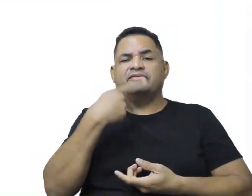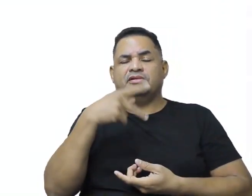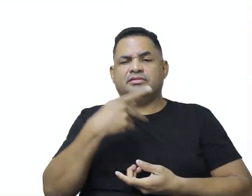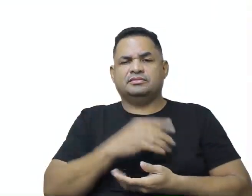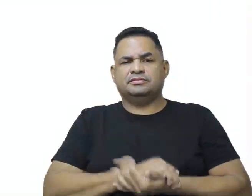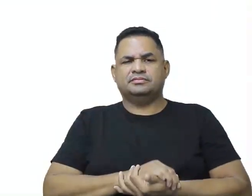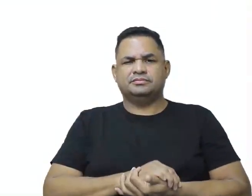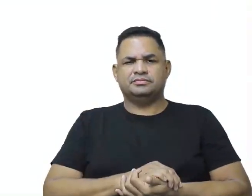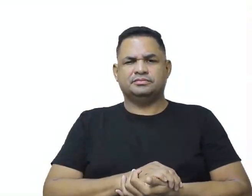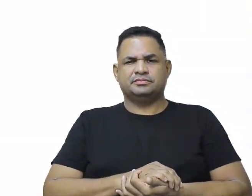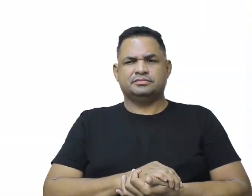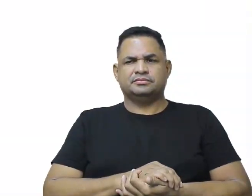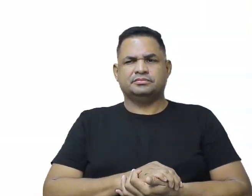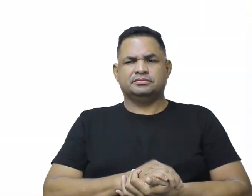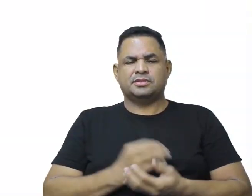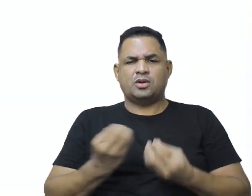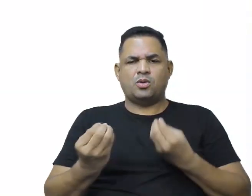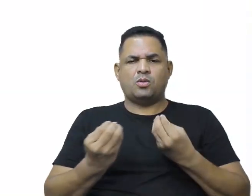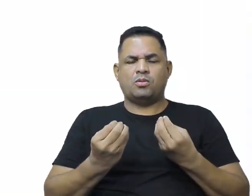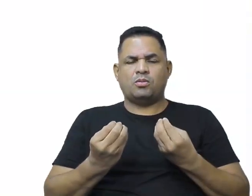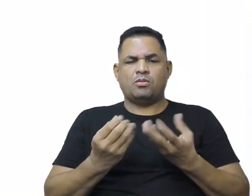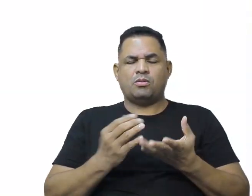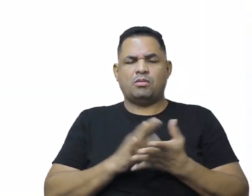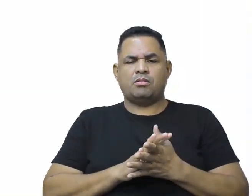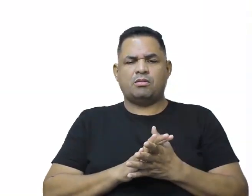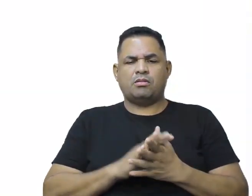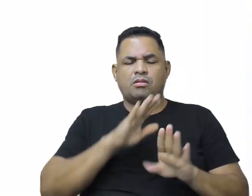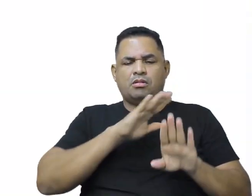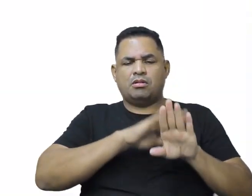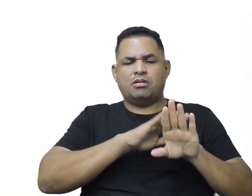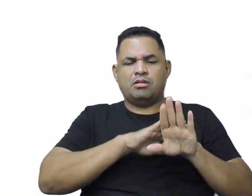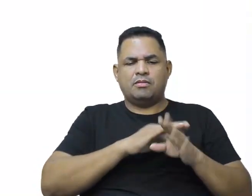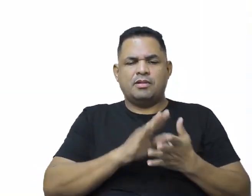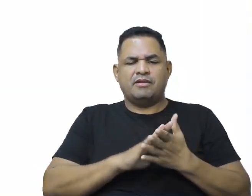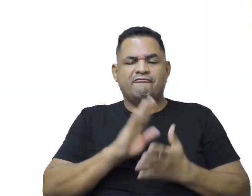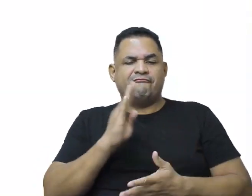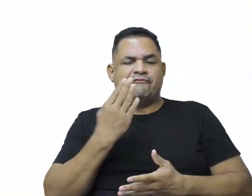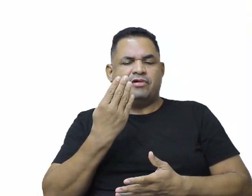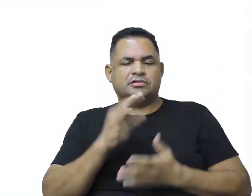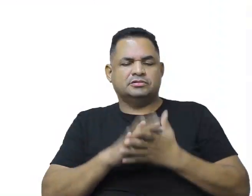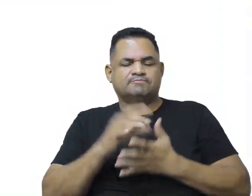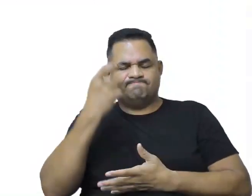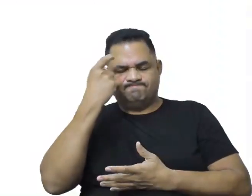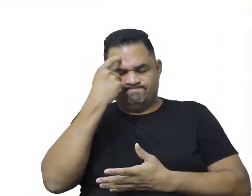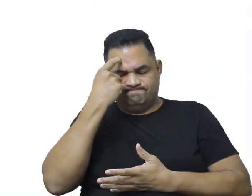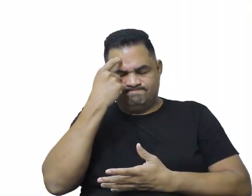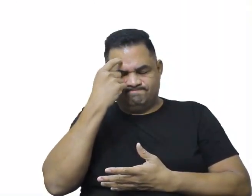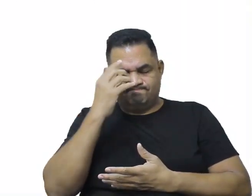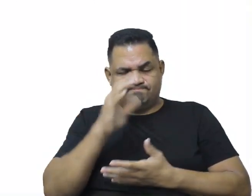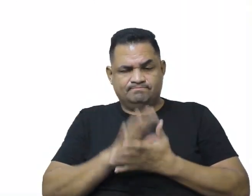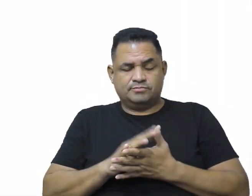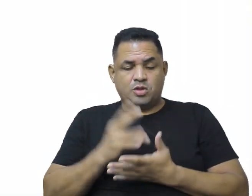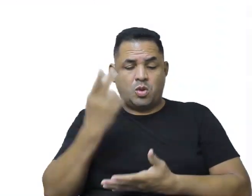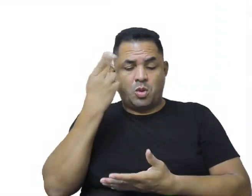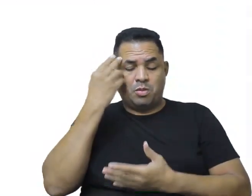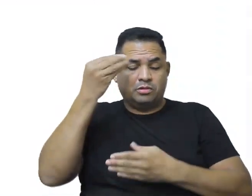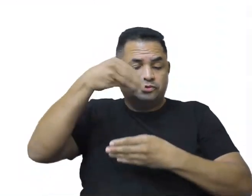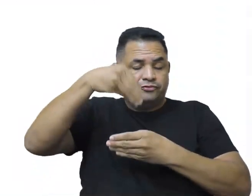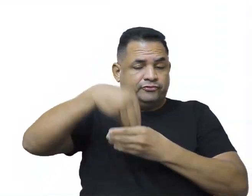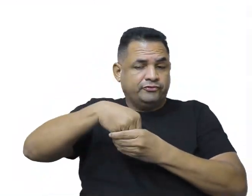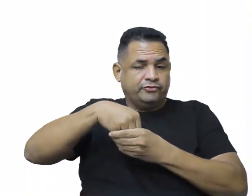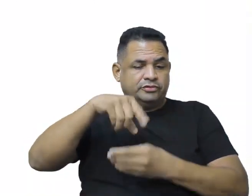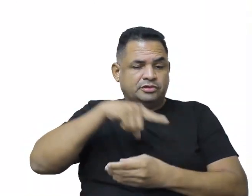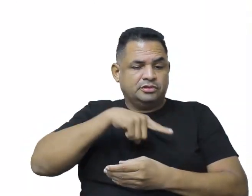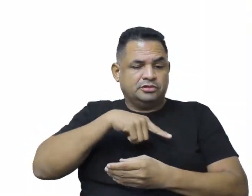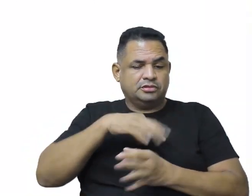dizer e como a ideologia é uma falsa consciência a gente geralmente vota em quem